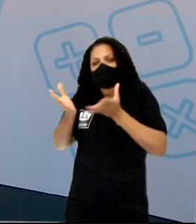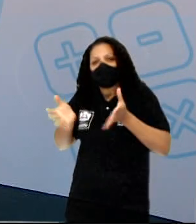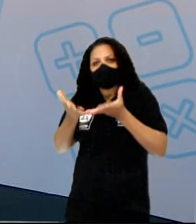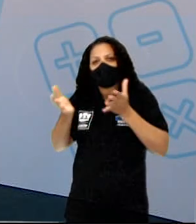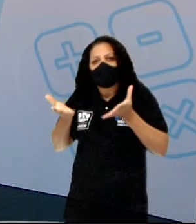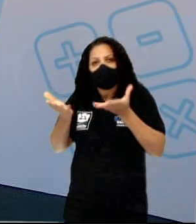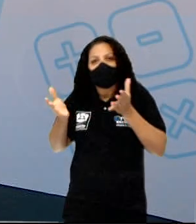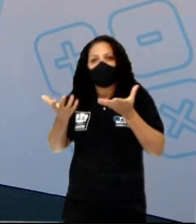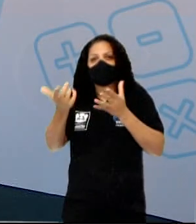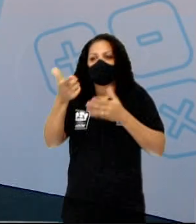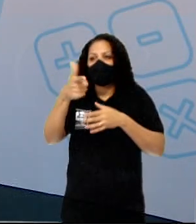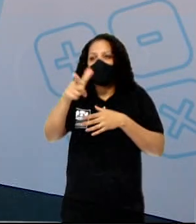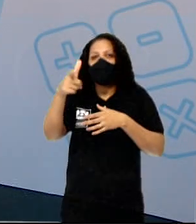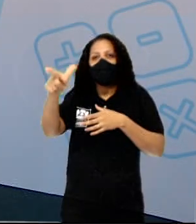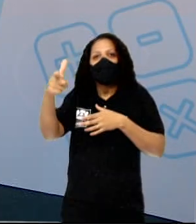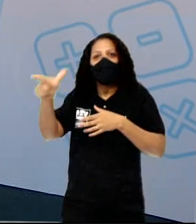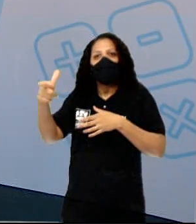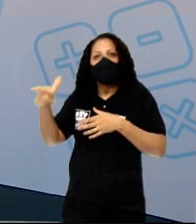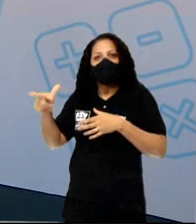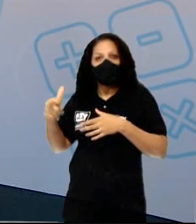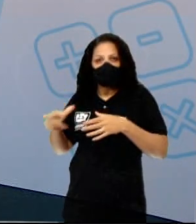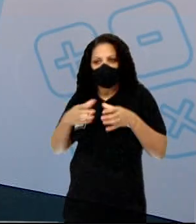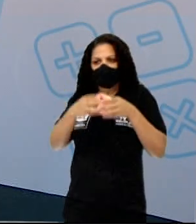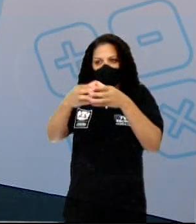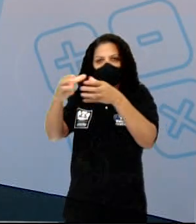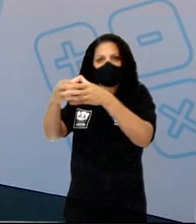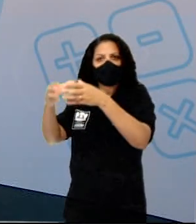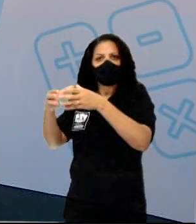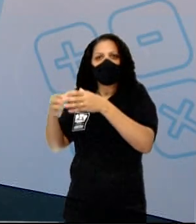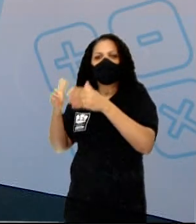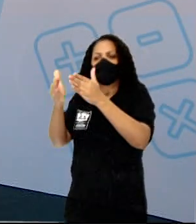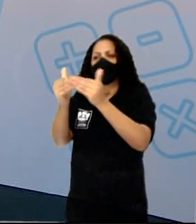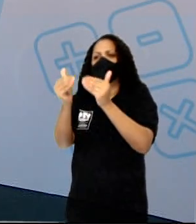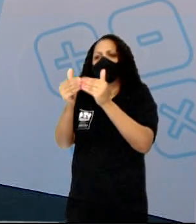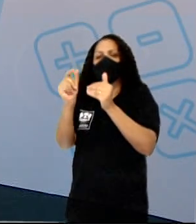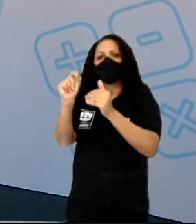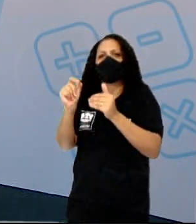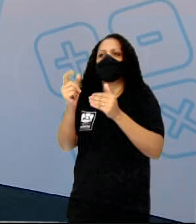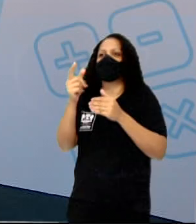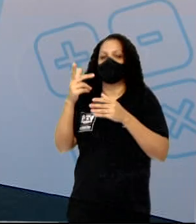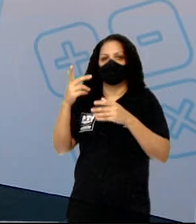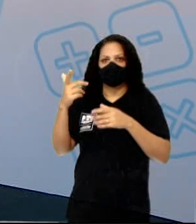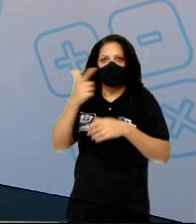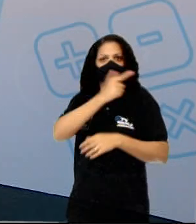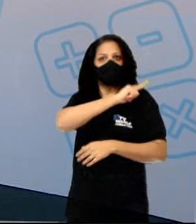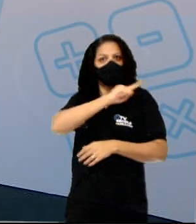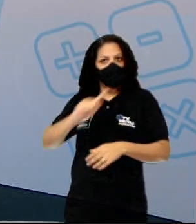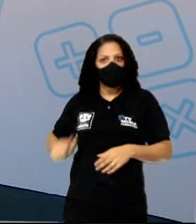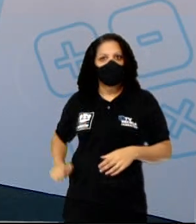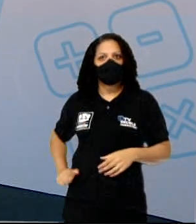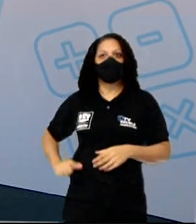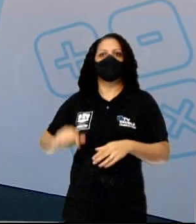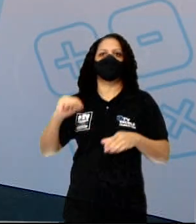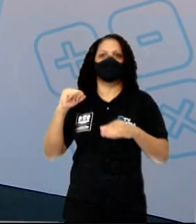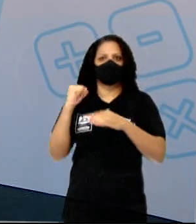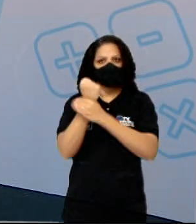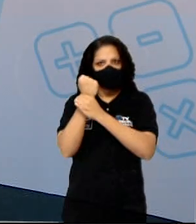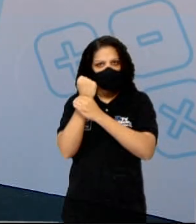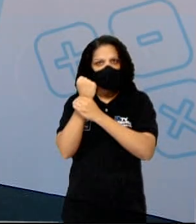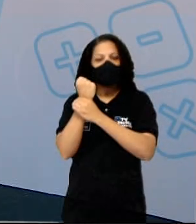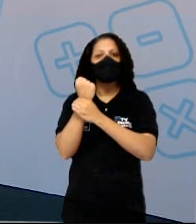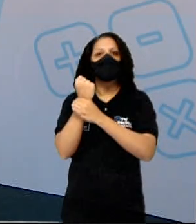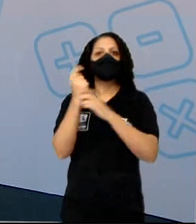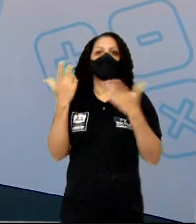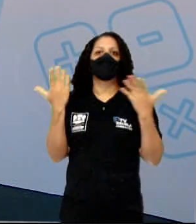da população a pedir com que eles permanecessem no poder. Foi o chamado queremismo. Membros